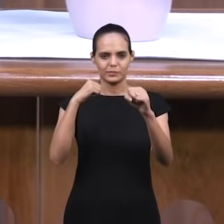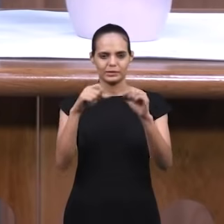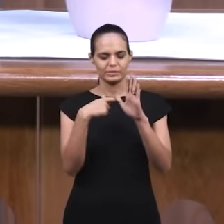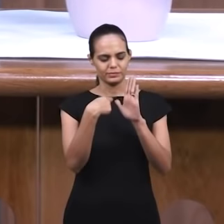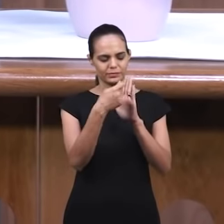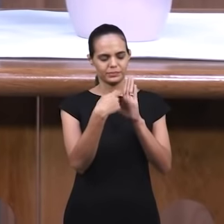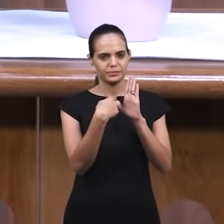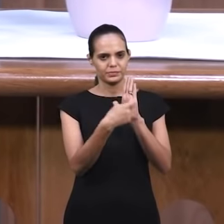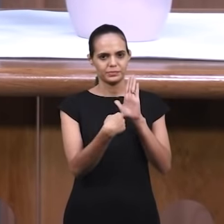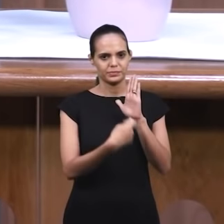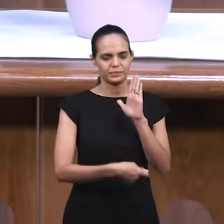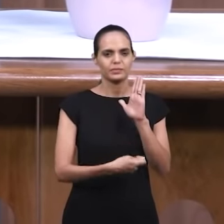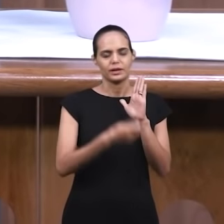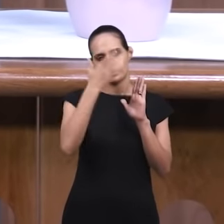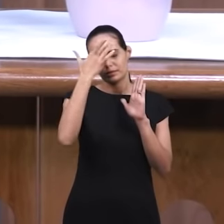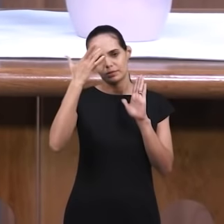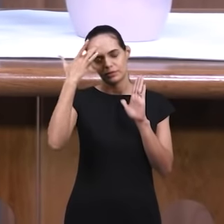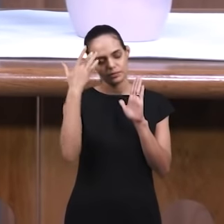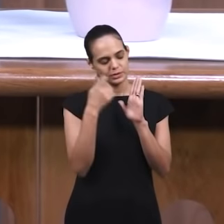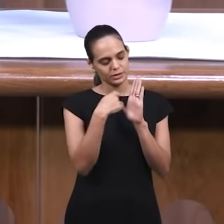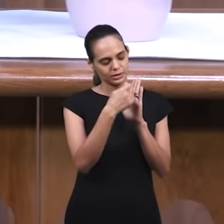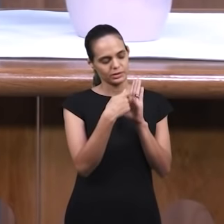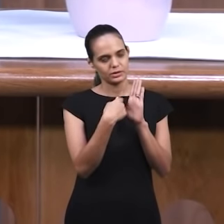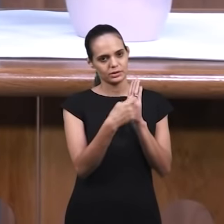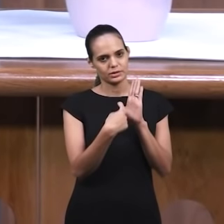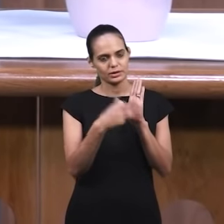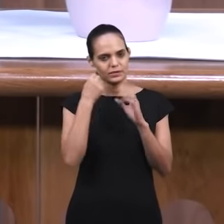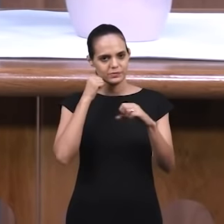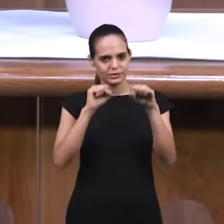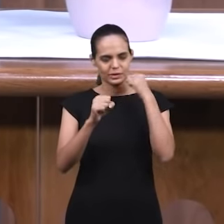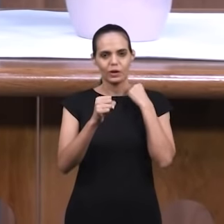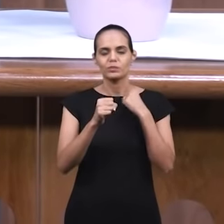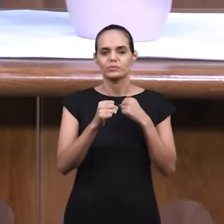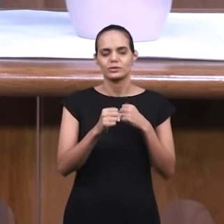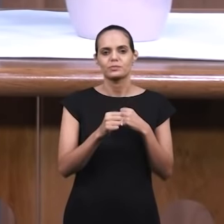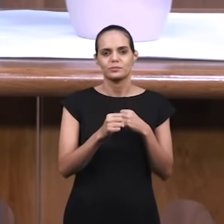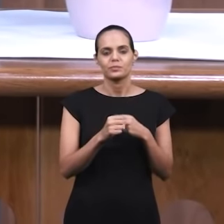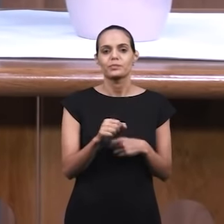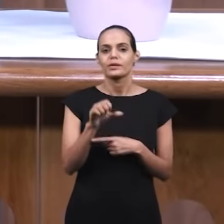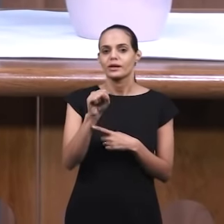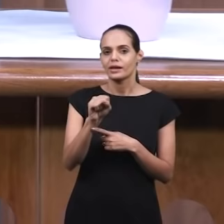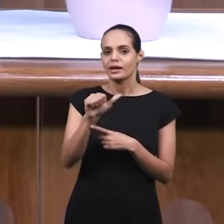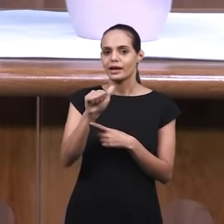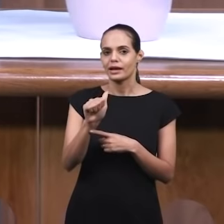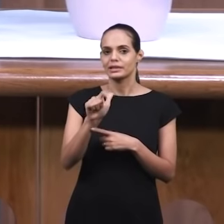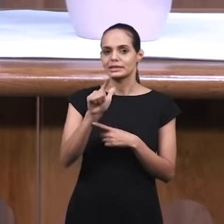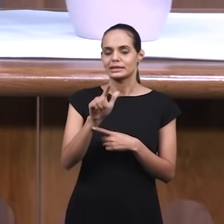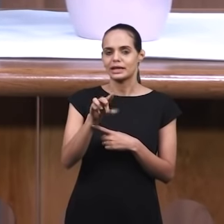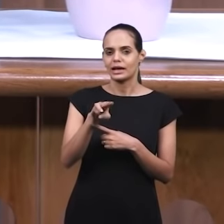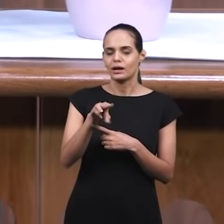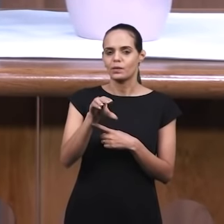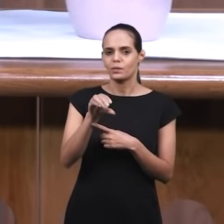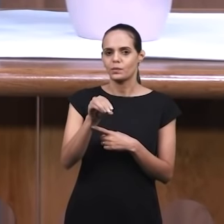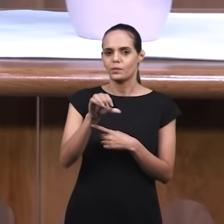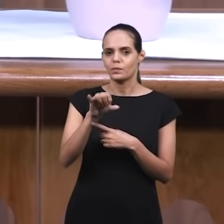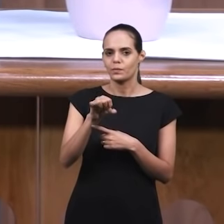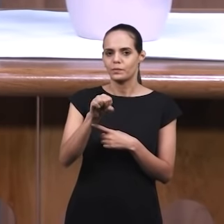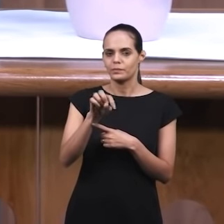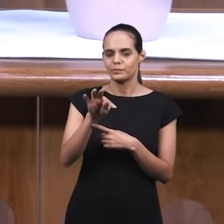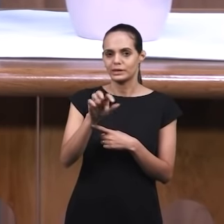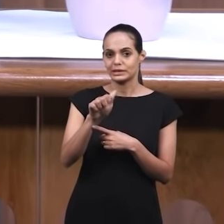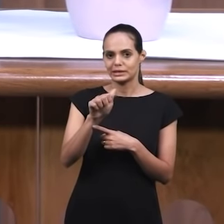escritores do livro de Salmos, e são chamados os salmistas. Eles escreveram os salmos, e os salmos